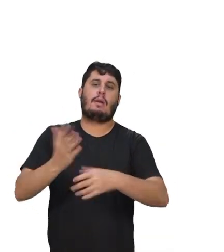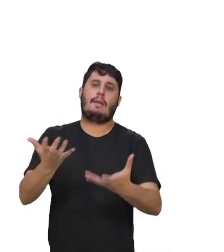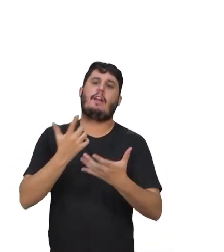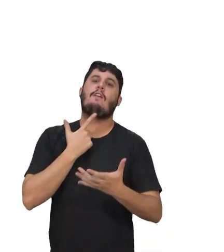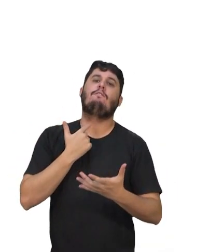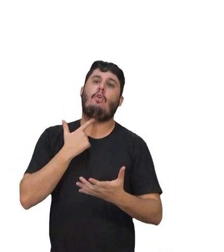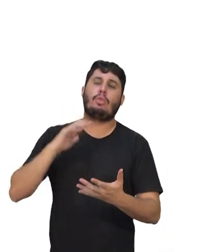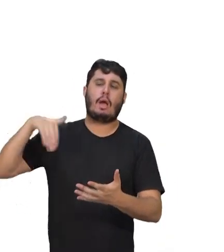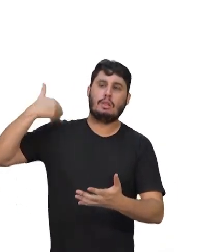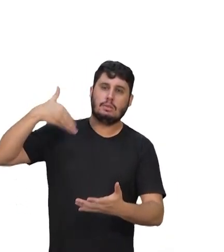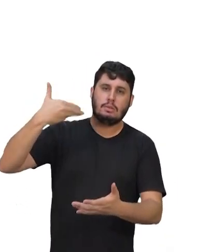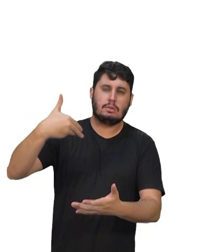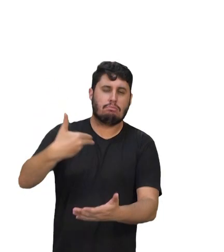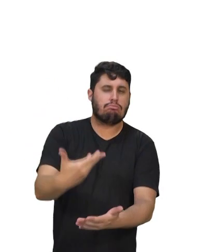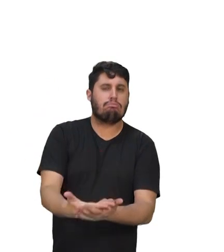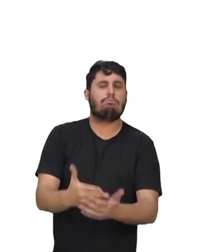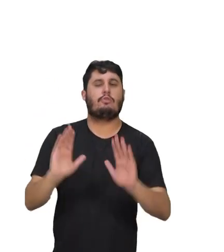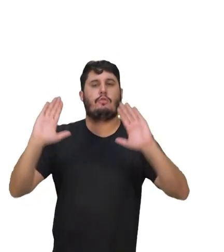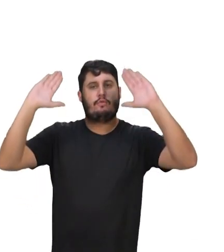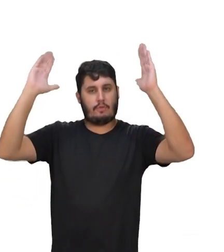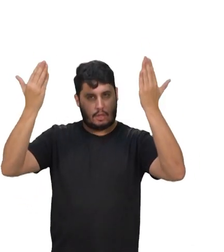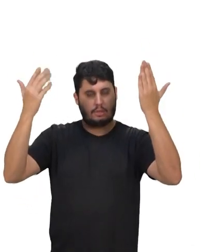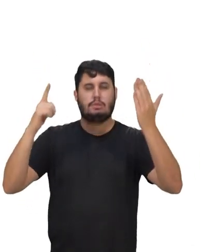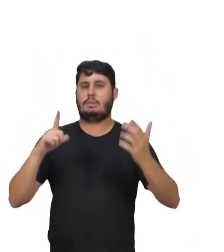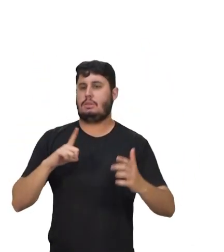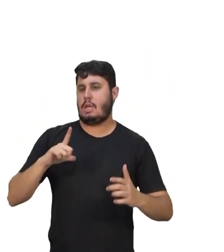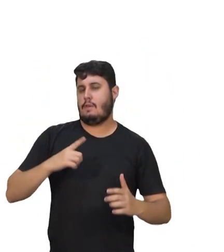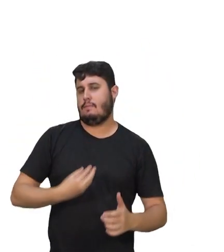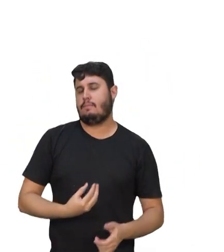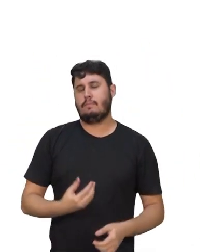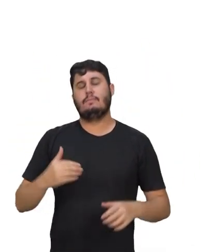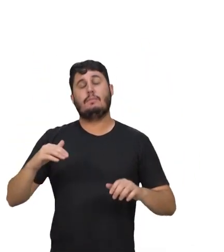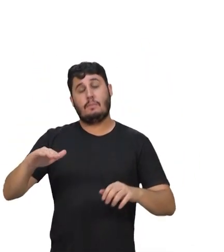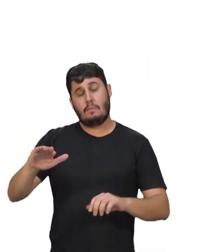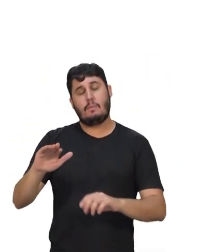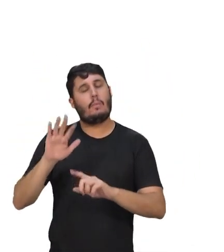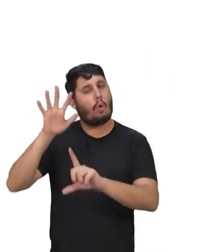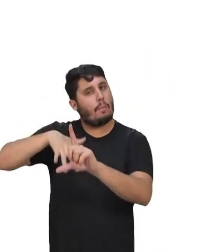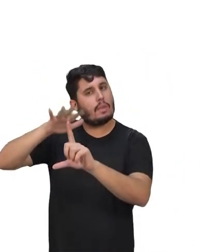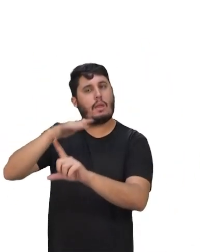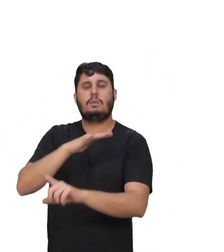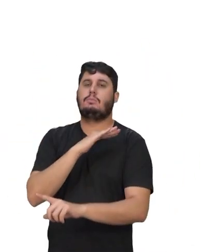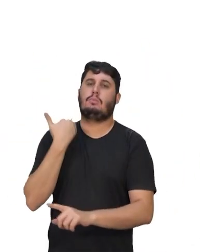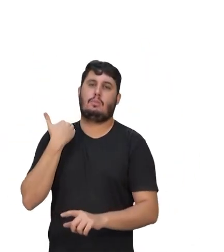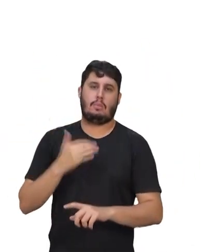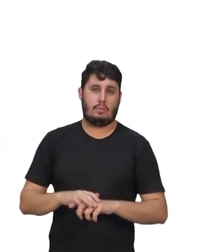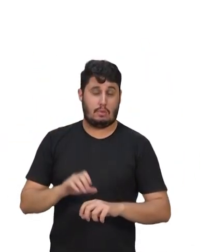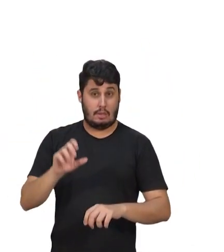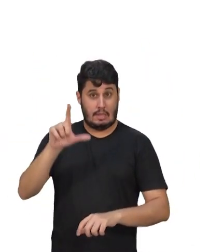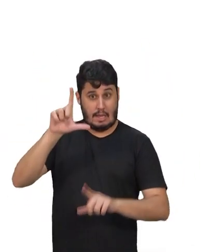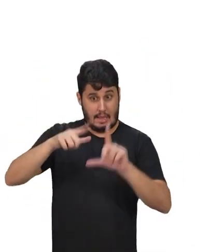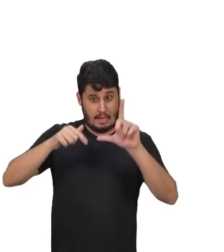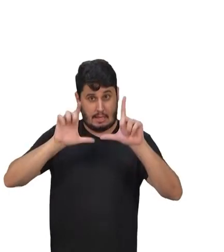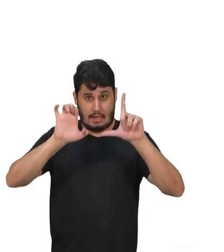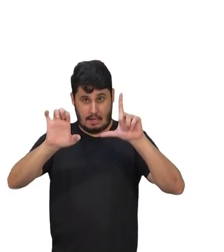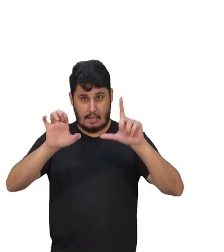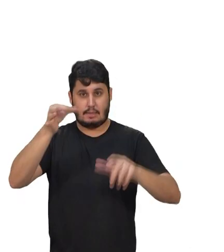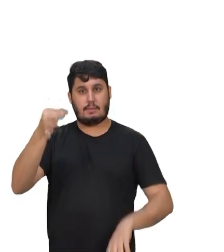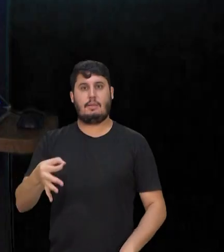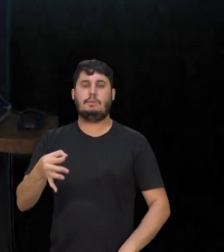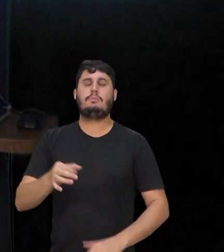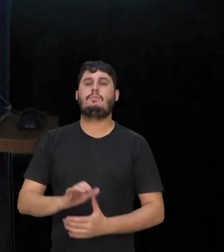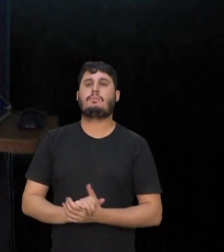do povo de manter essa festa até os dias de hoje, tá bom? Então temos aí a resposta, letra E. Vamos